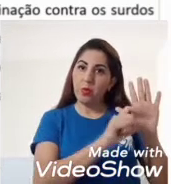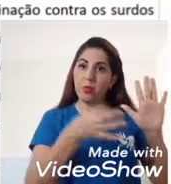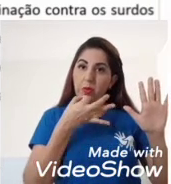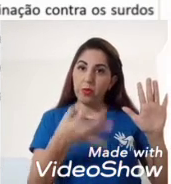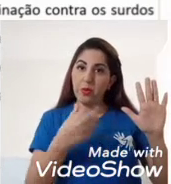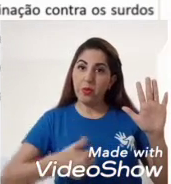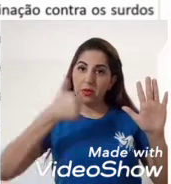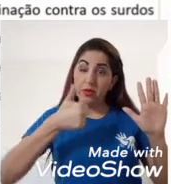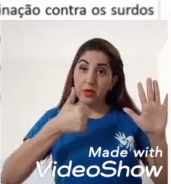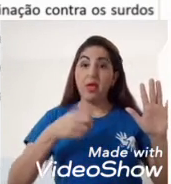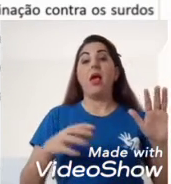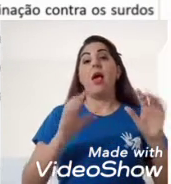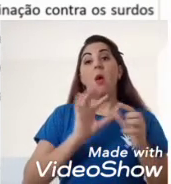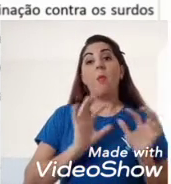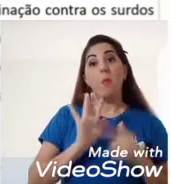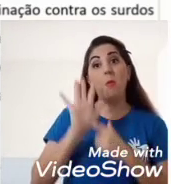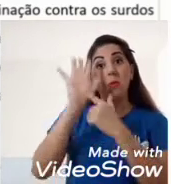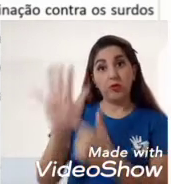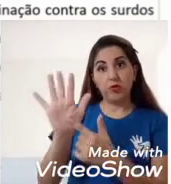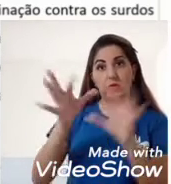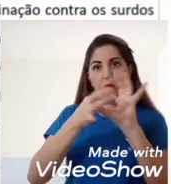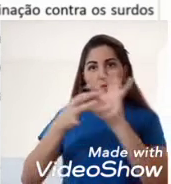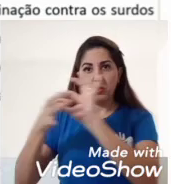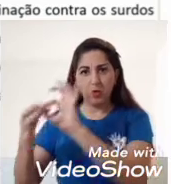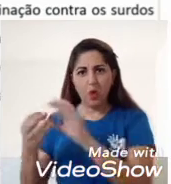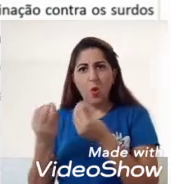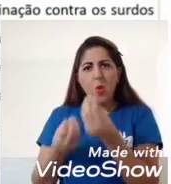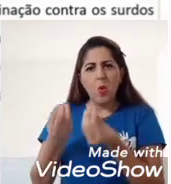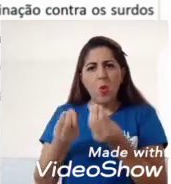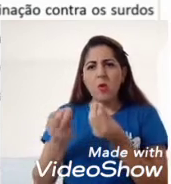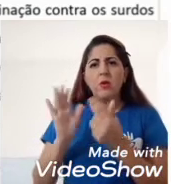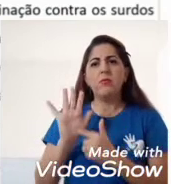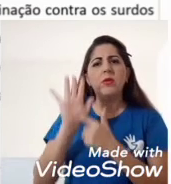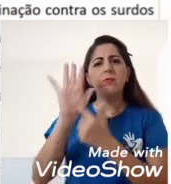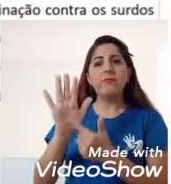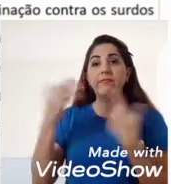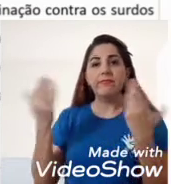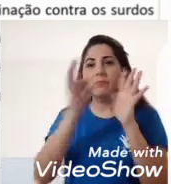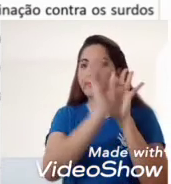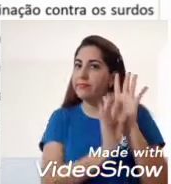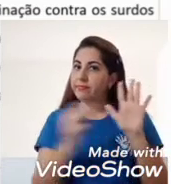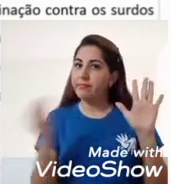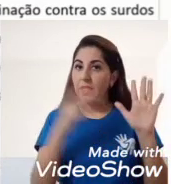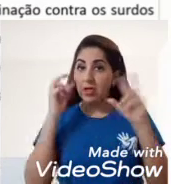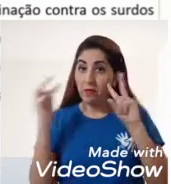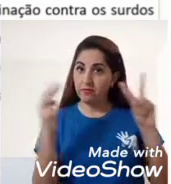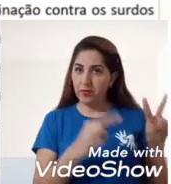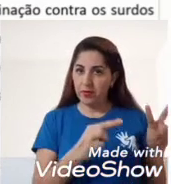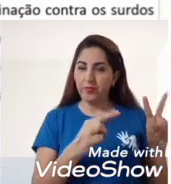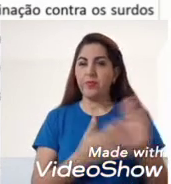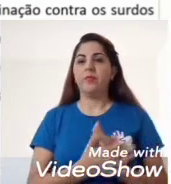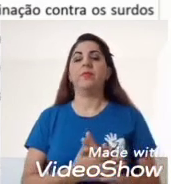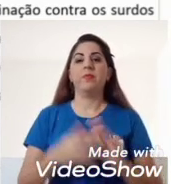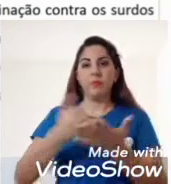conjunções, os conectores e os elementos de coesão textual para você perceber como é que isso se dá no texto, gente. Olha aí. Então vejamos.